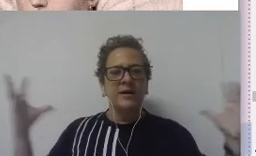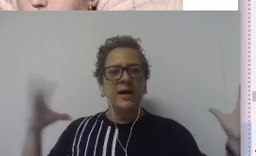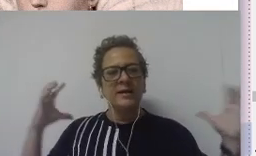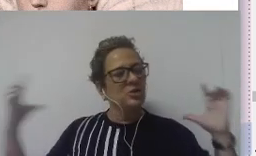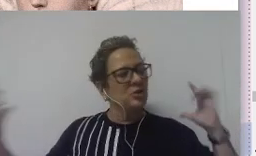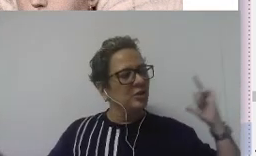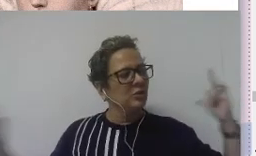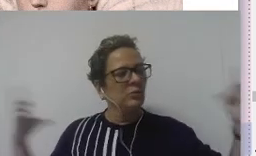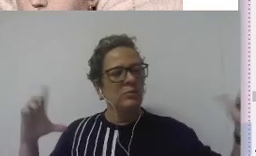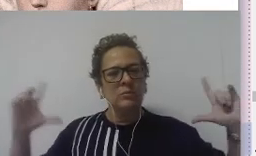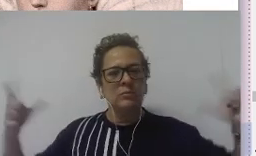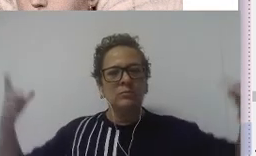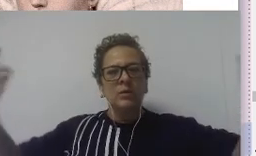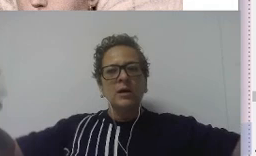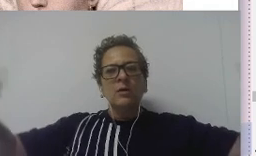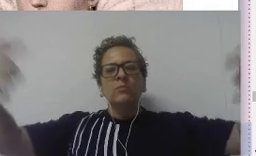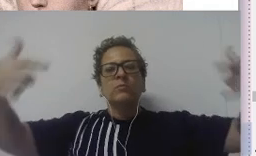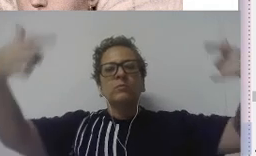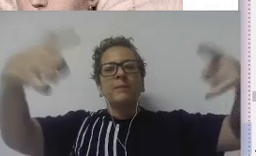ficava assistindo